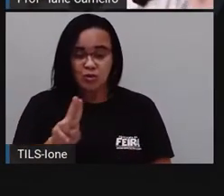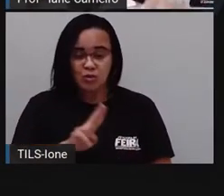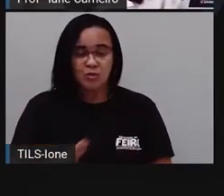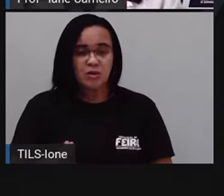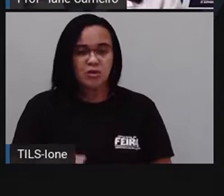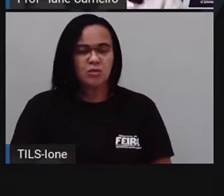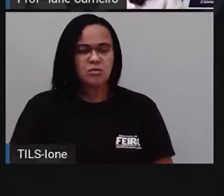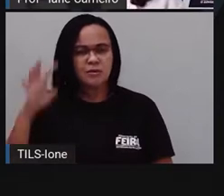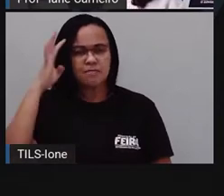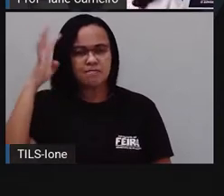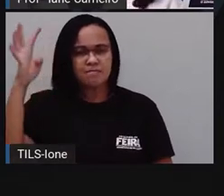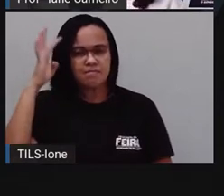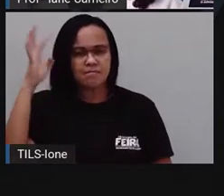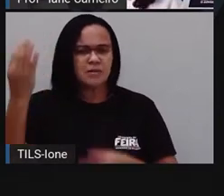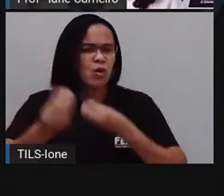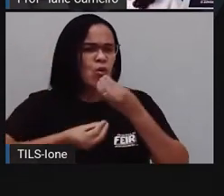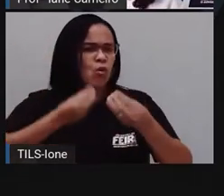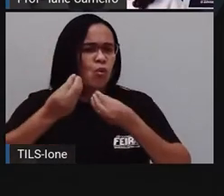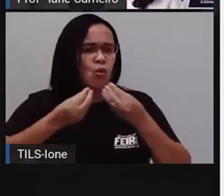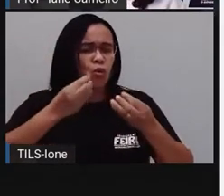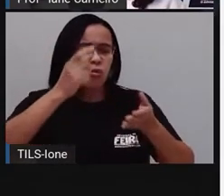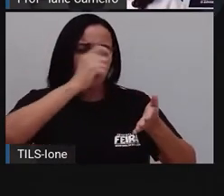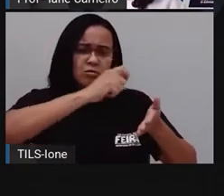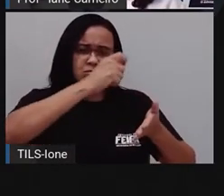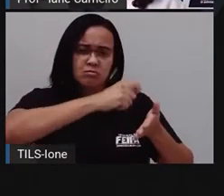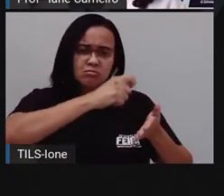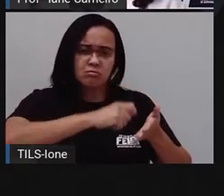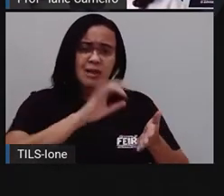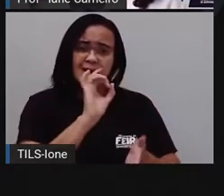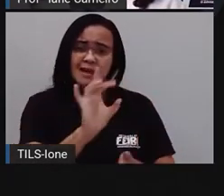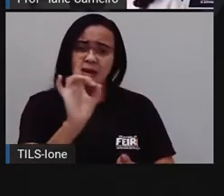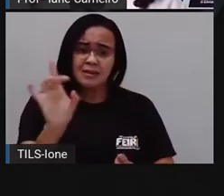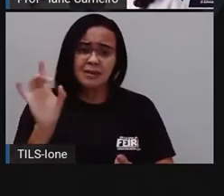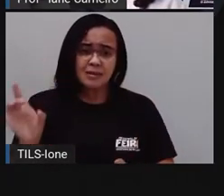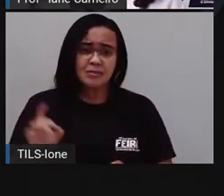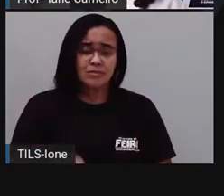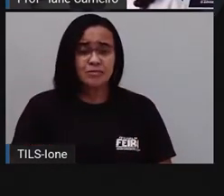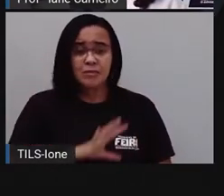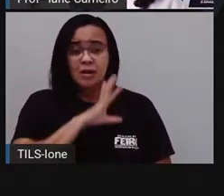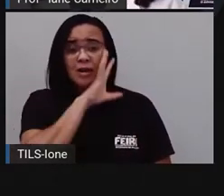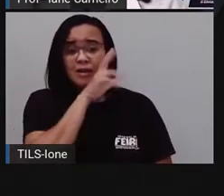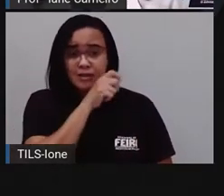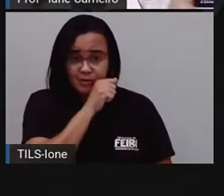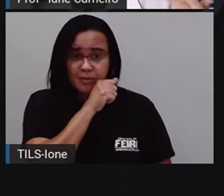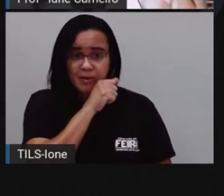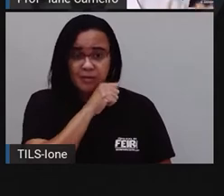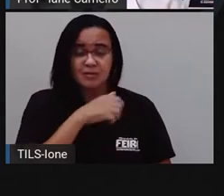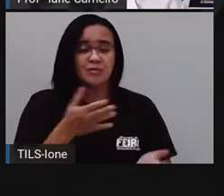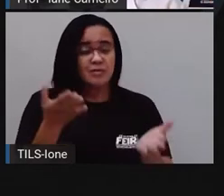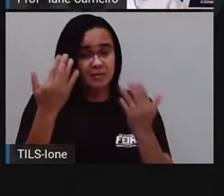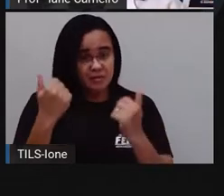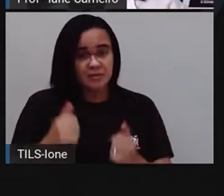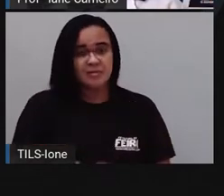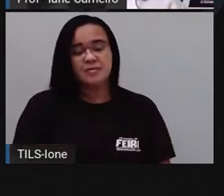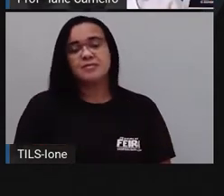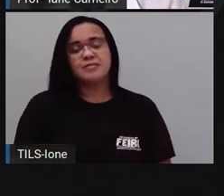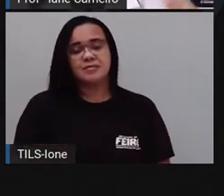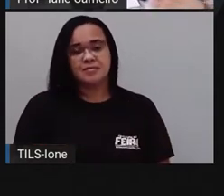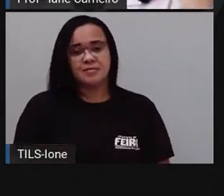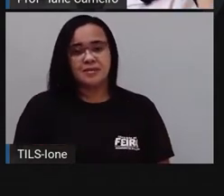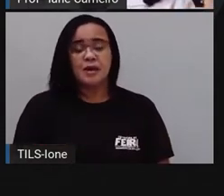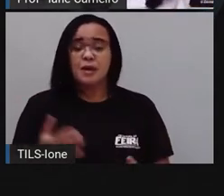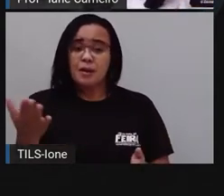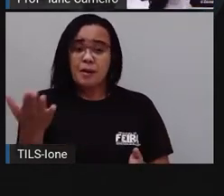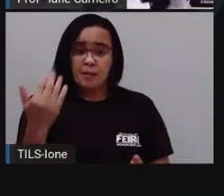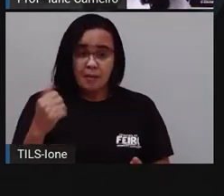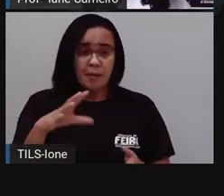refletir sobre a escrita de cada um deles, tá joia? Então vamos lá. Aí você já pega o seu bichodário. Se